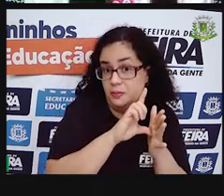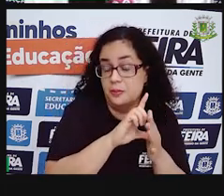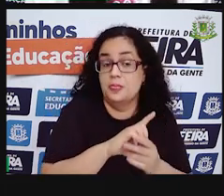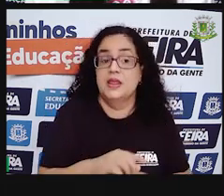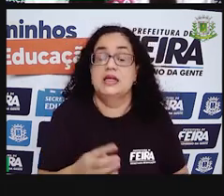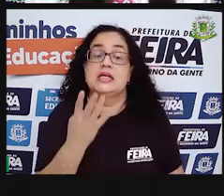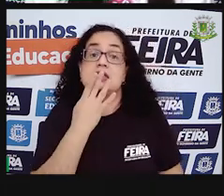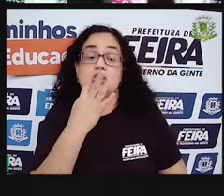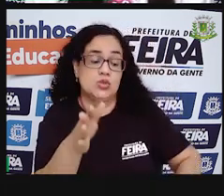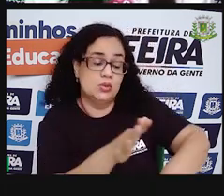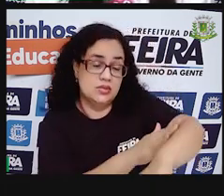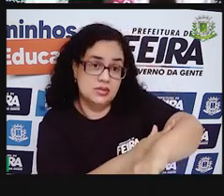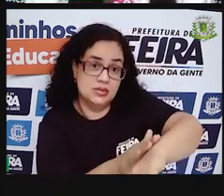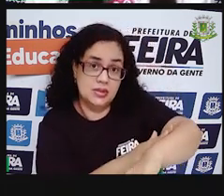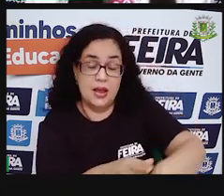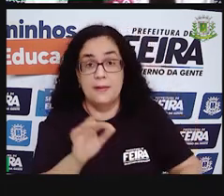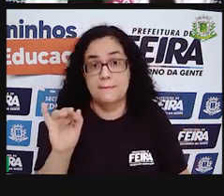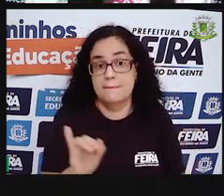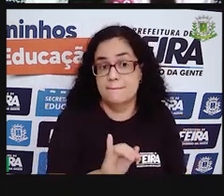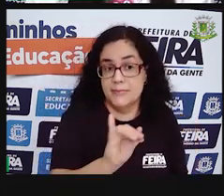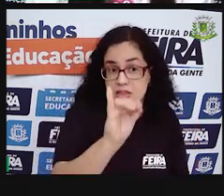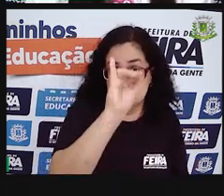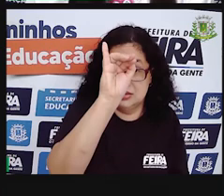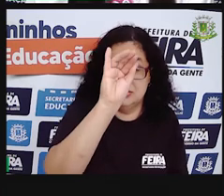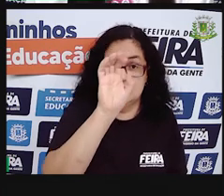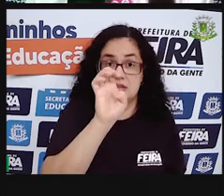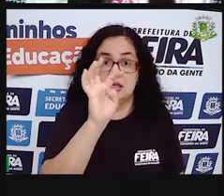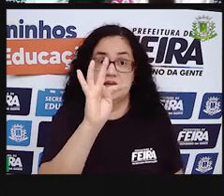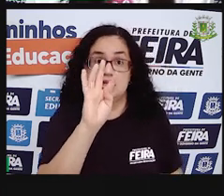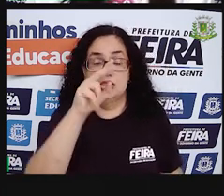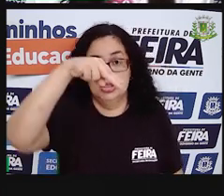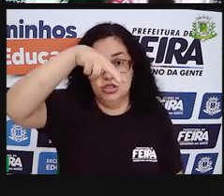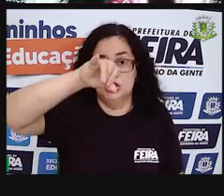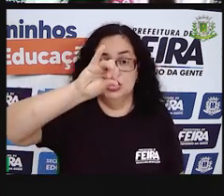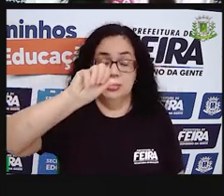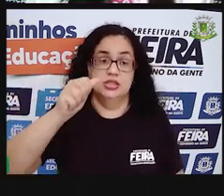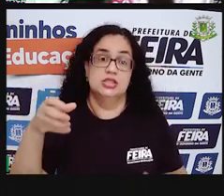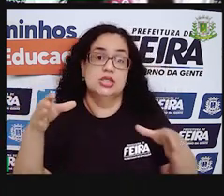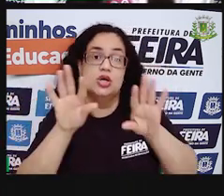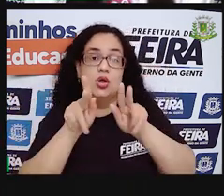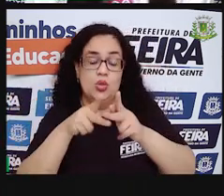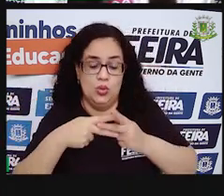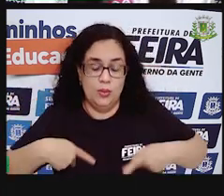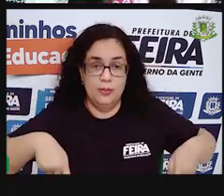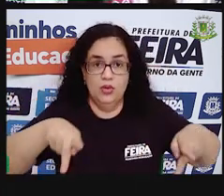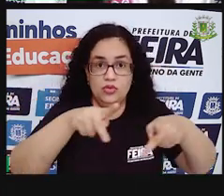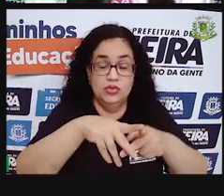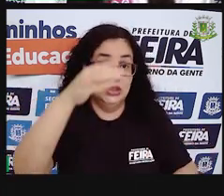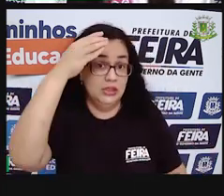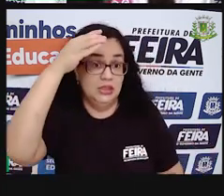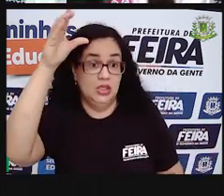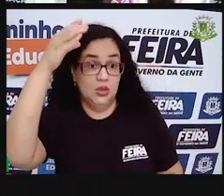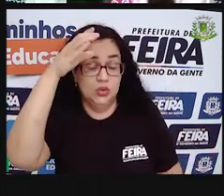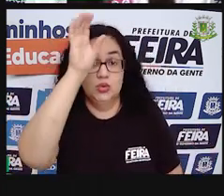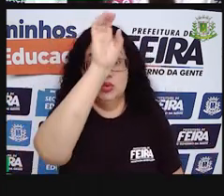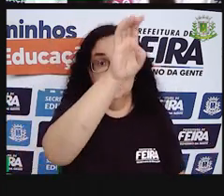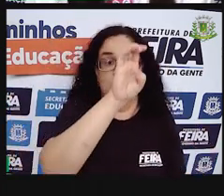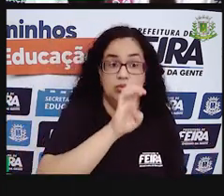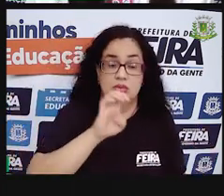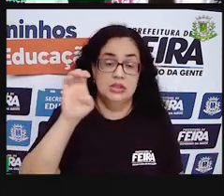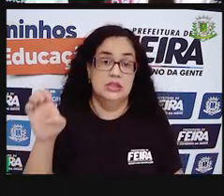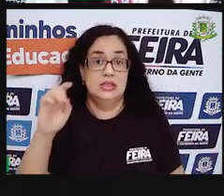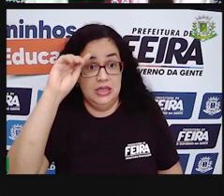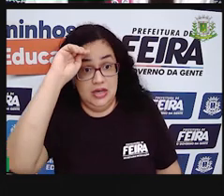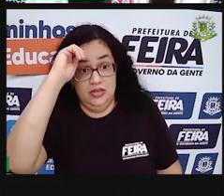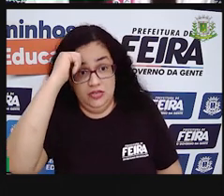etnias principais formadoras aí do povo, né, da cultura do nosso estado, passa aí pelas etnias